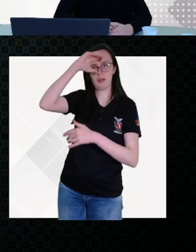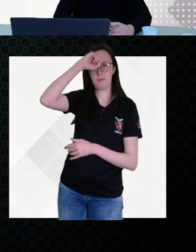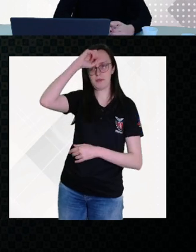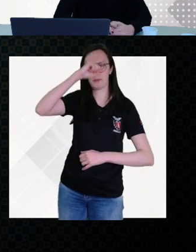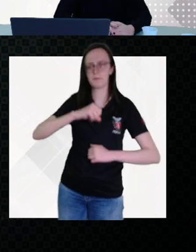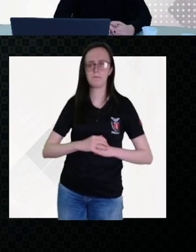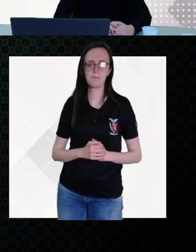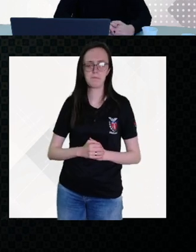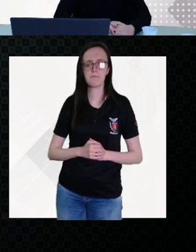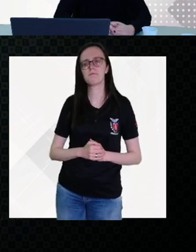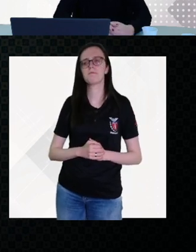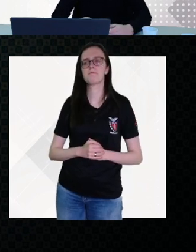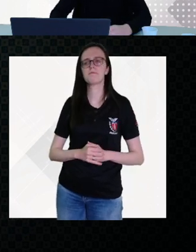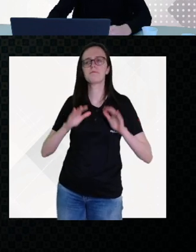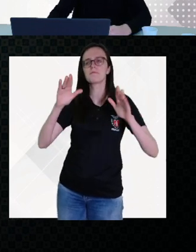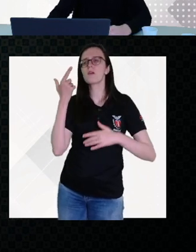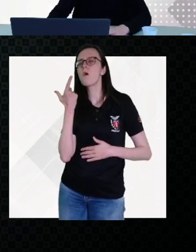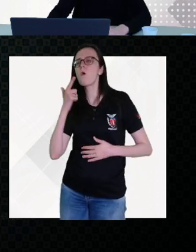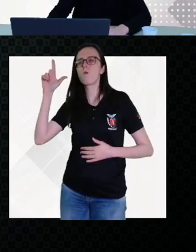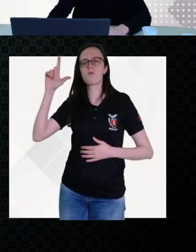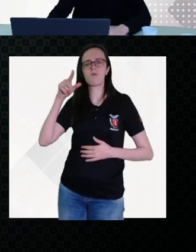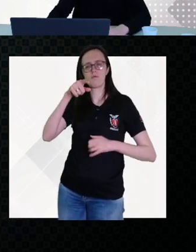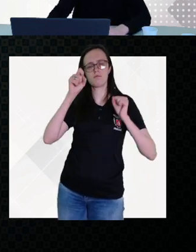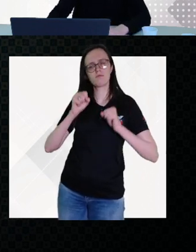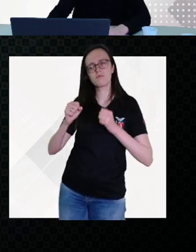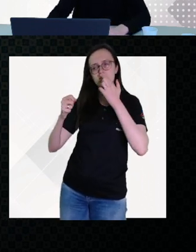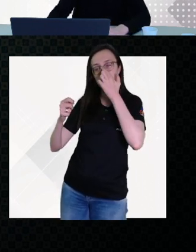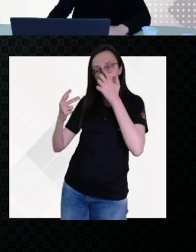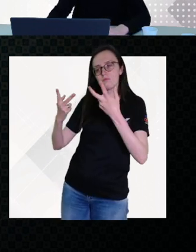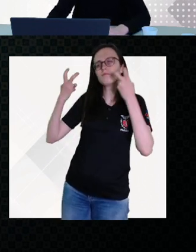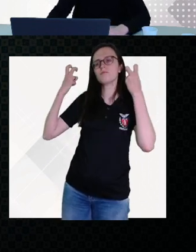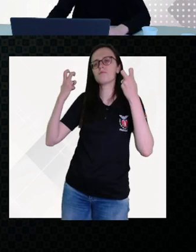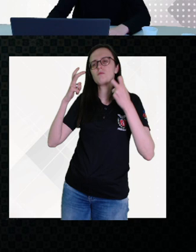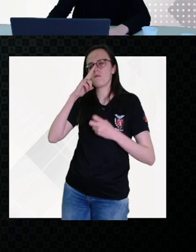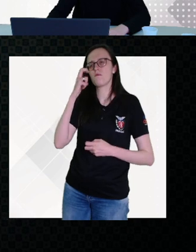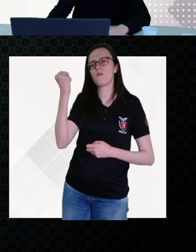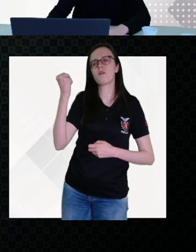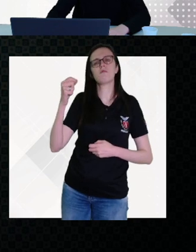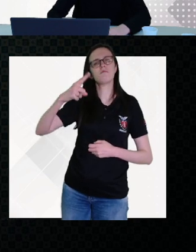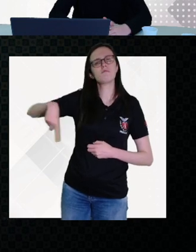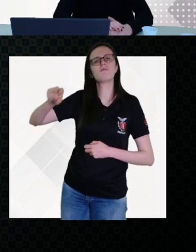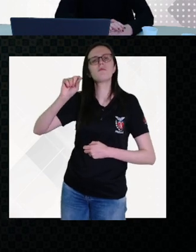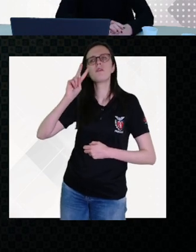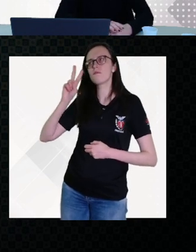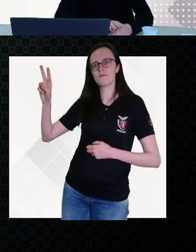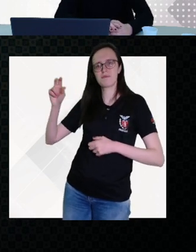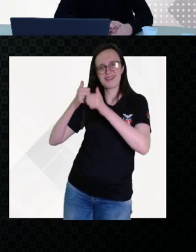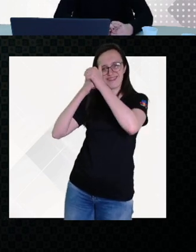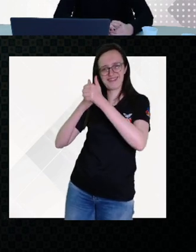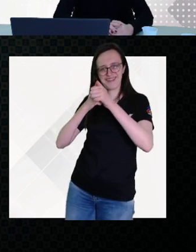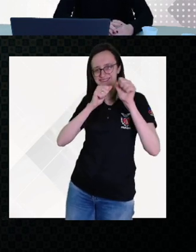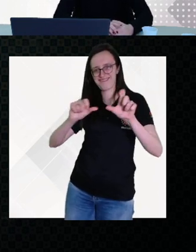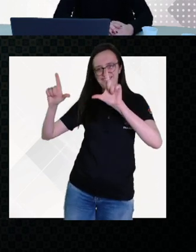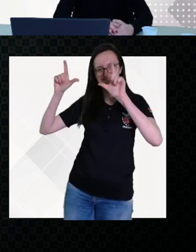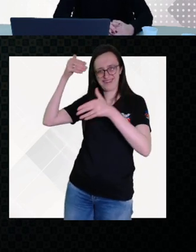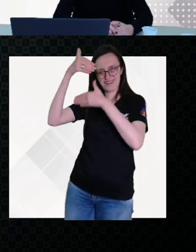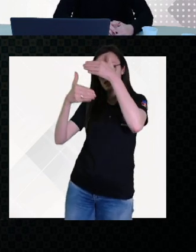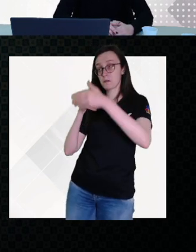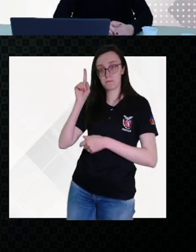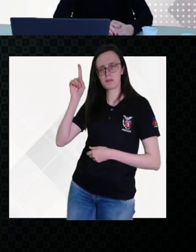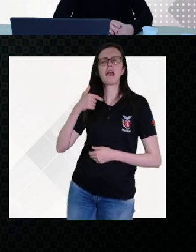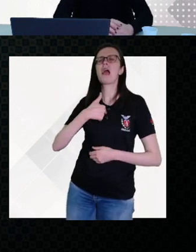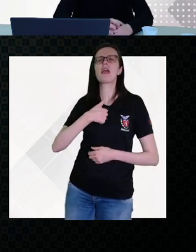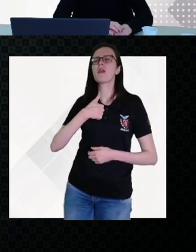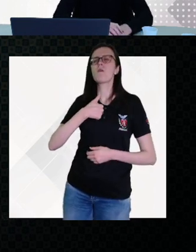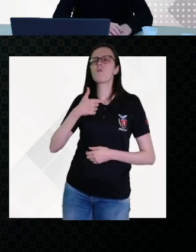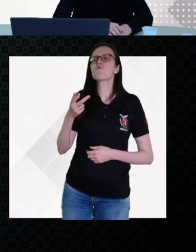Então, a outra questão que vocês podem ter muito prevalente nesses estudantes é o ameaça meningocele. Também não vou aqui me